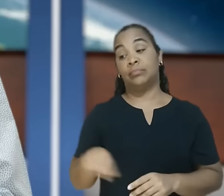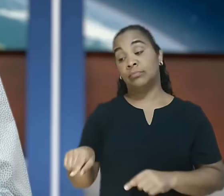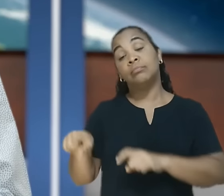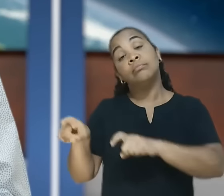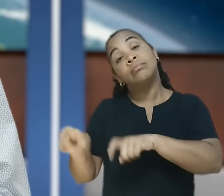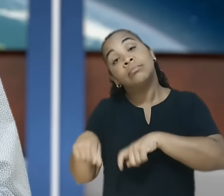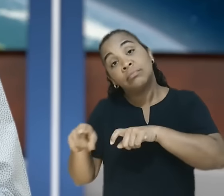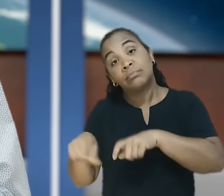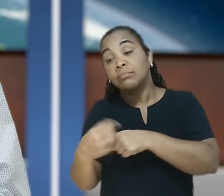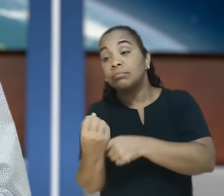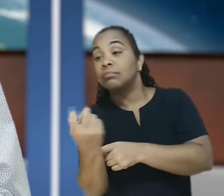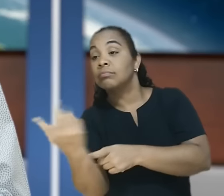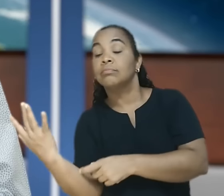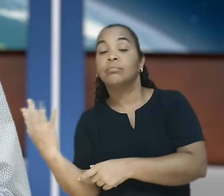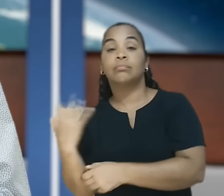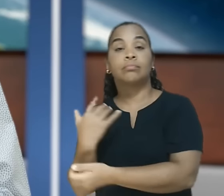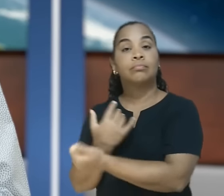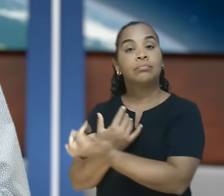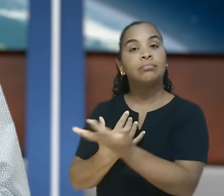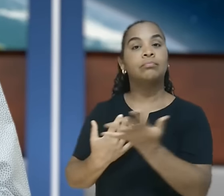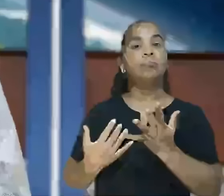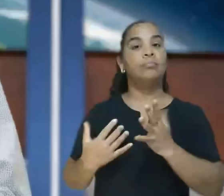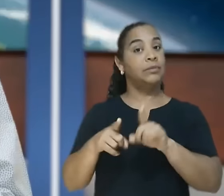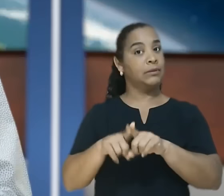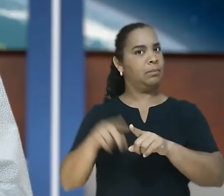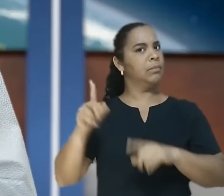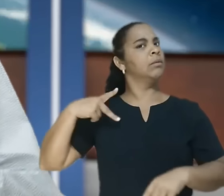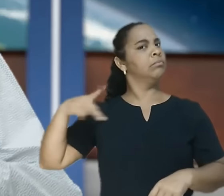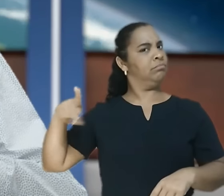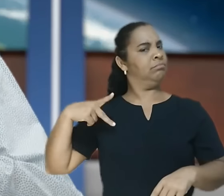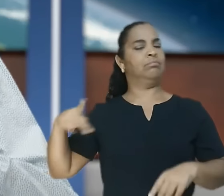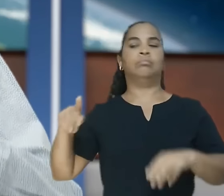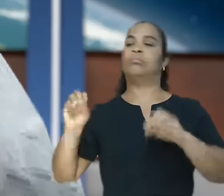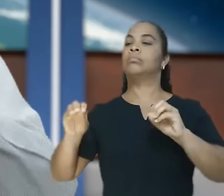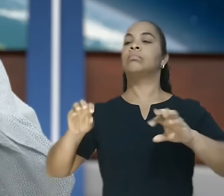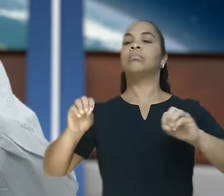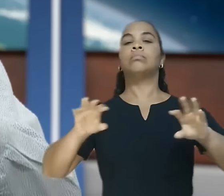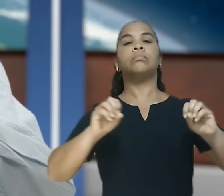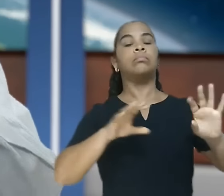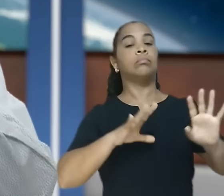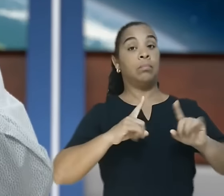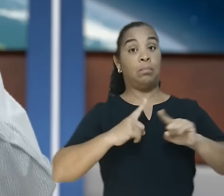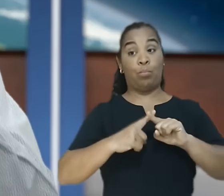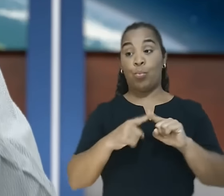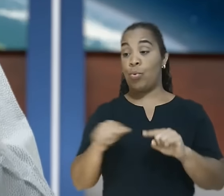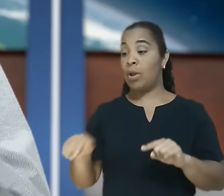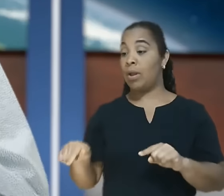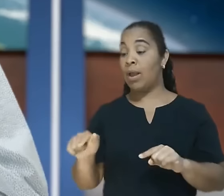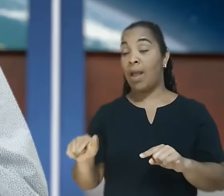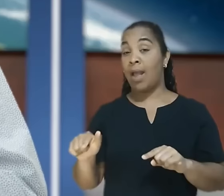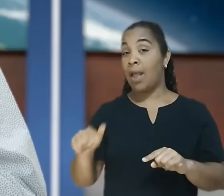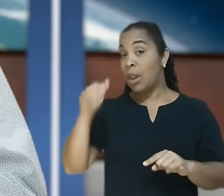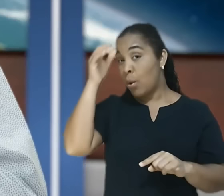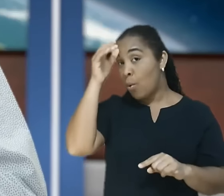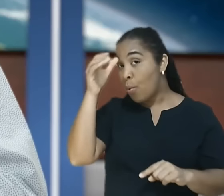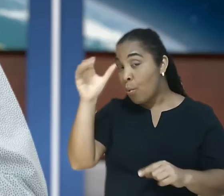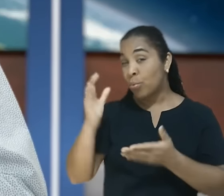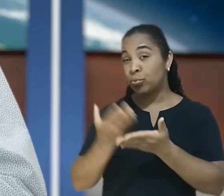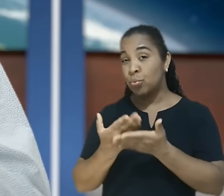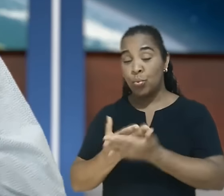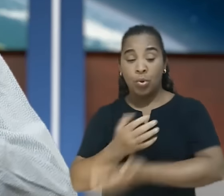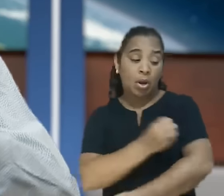Mas era também Um grande Educador Porque ele Na sua Pobreza Cultural No início